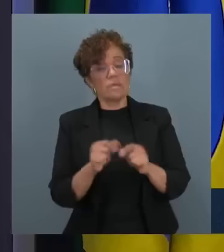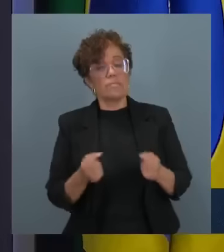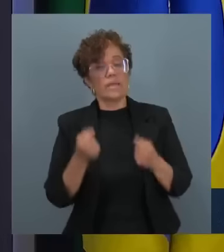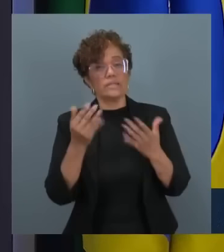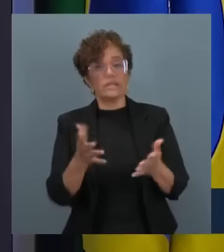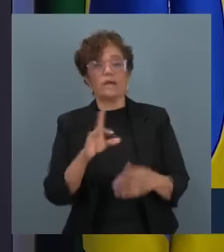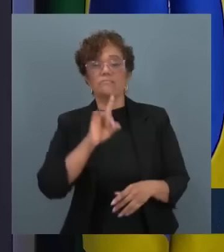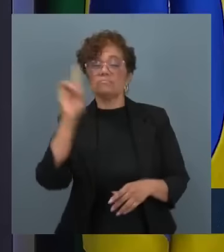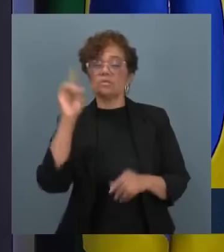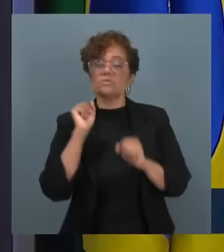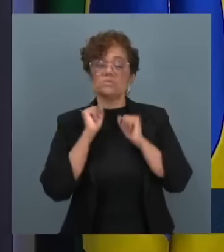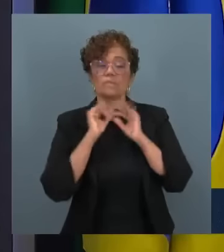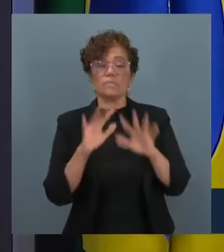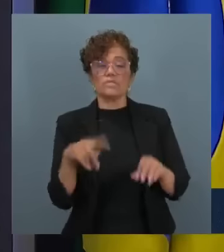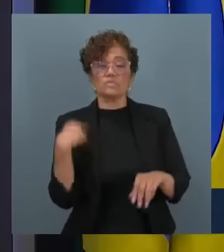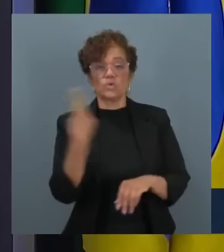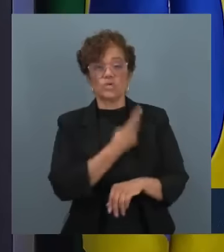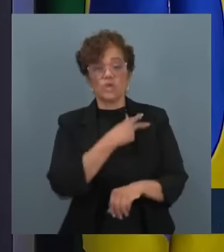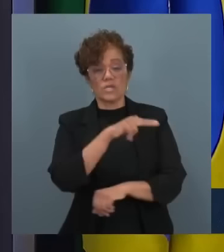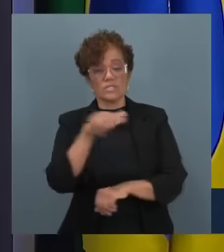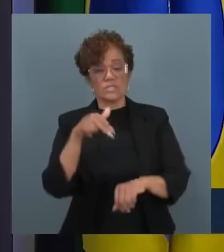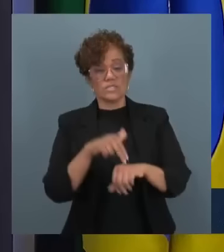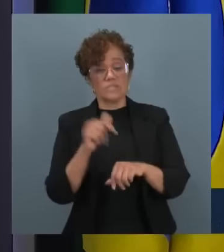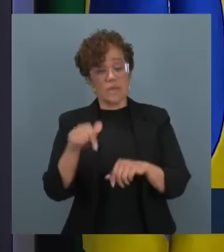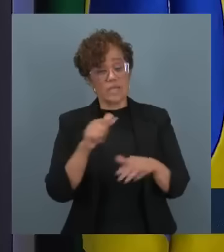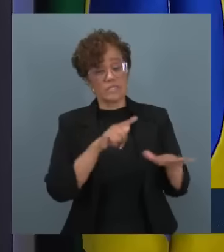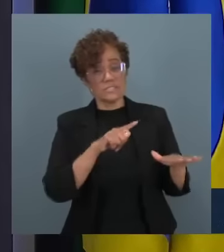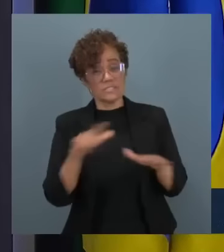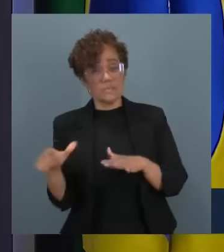Deus abençoe a nossa nação, a nossa semana, senador